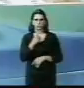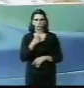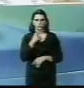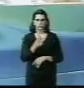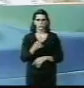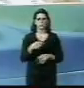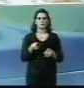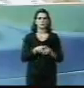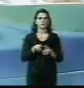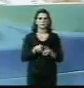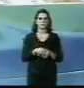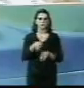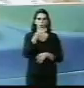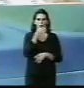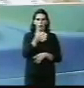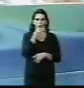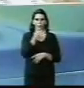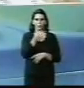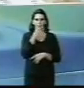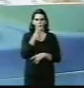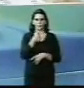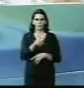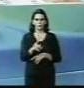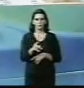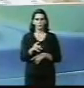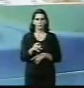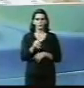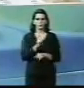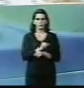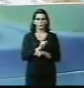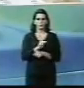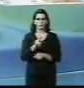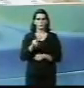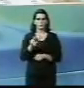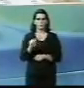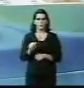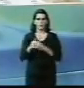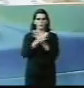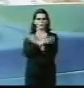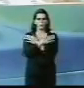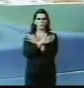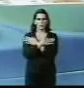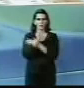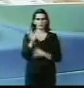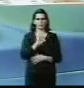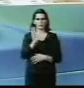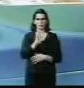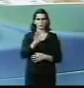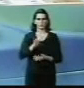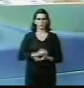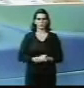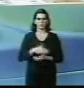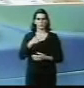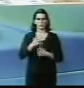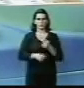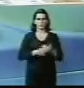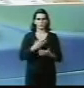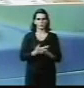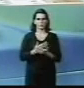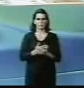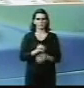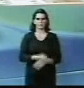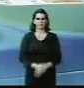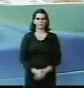também. E estamos aí aguardando as dúvidas de vocês. Então, pessoal, um forte abraço. Até mais. Um abraço a todos, até a próxima aula.